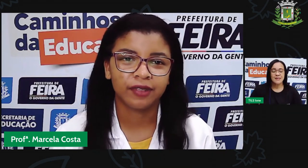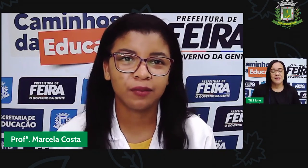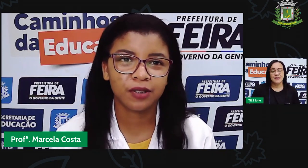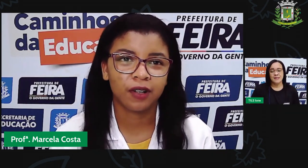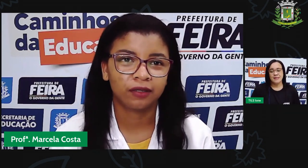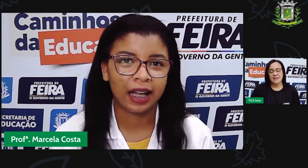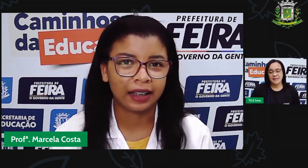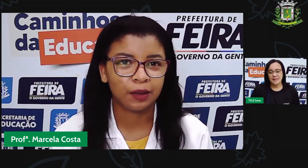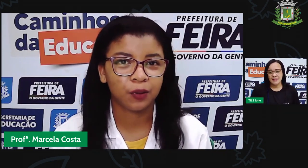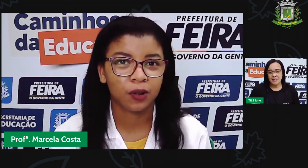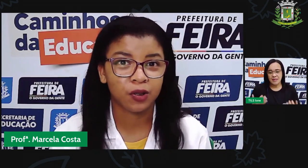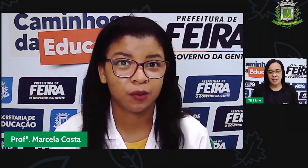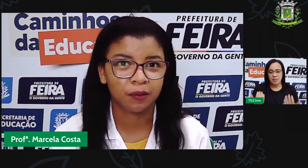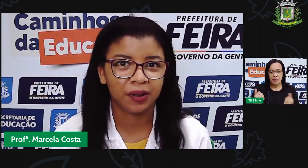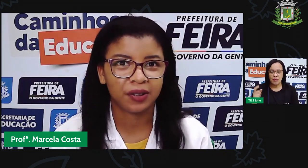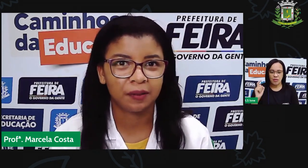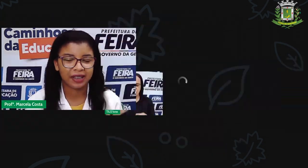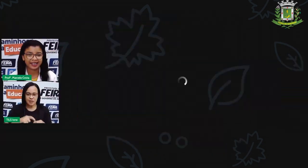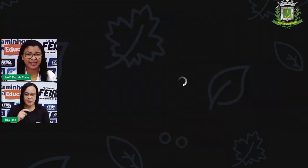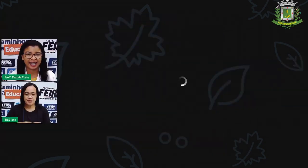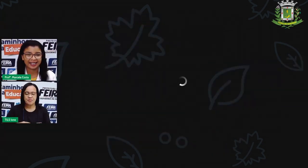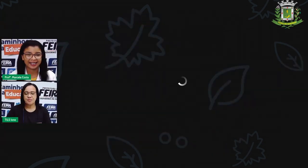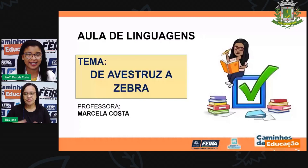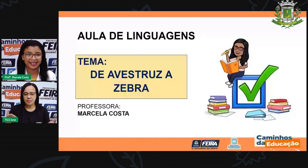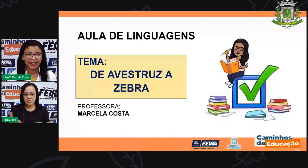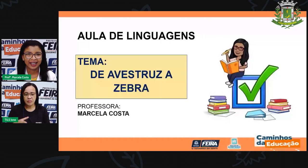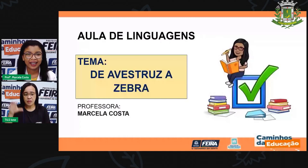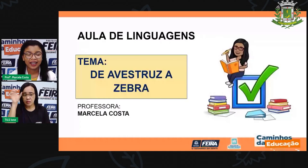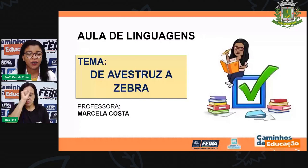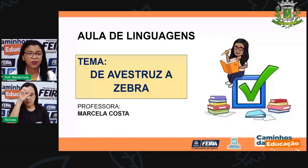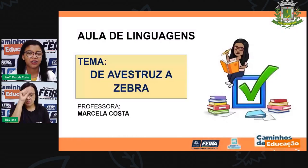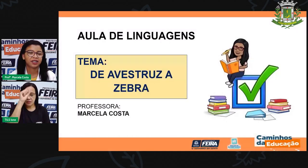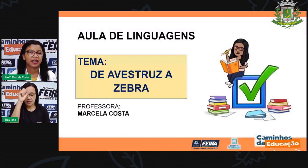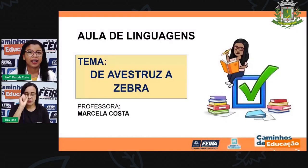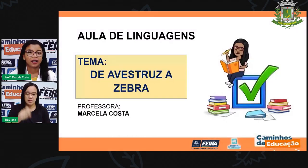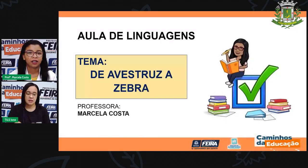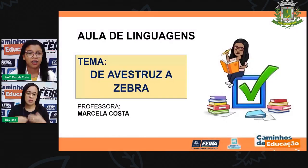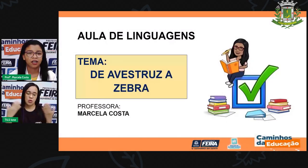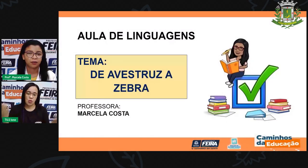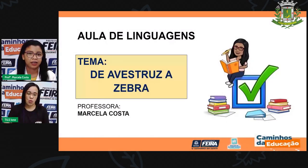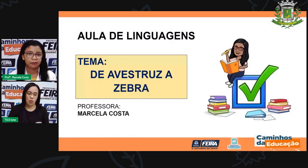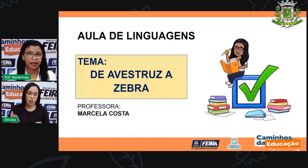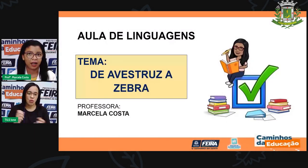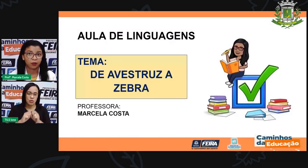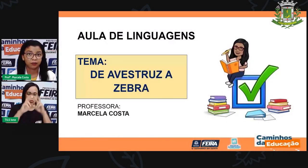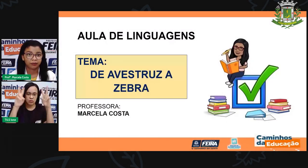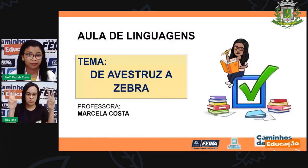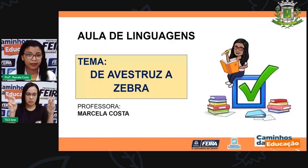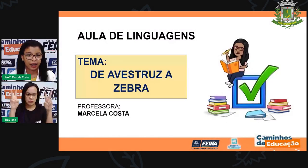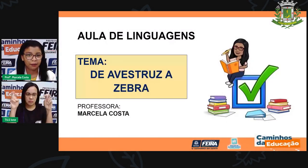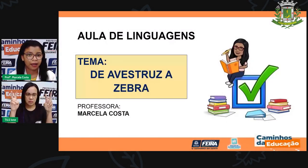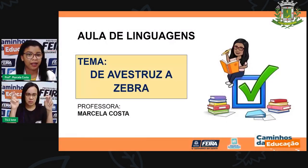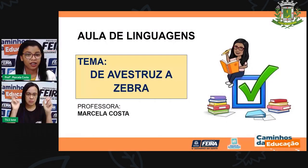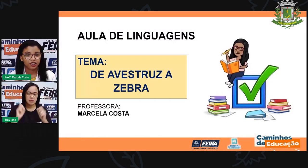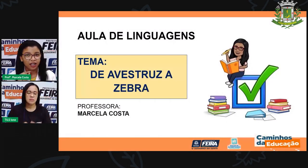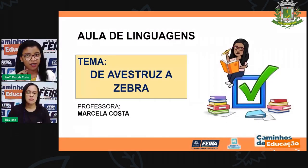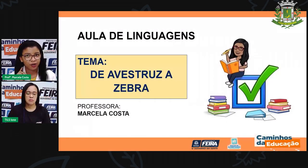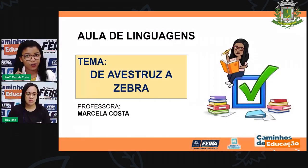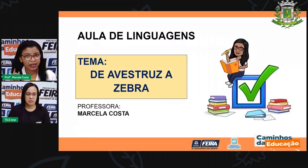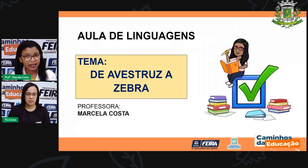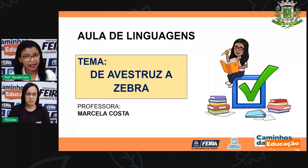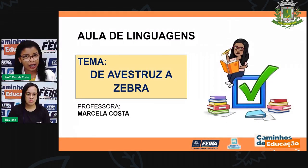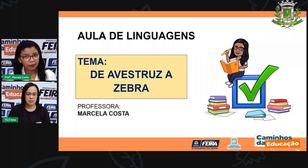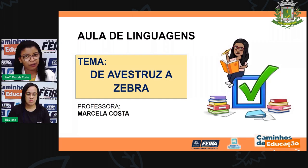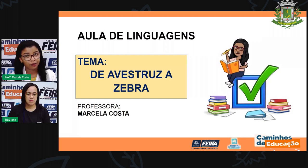Vamos voltar aqui para o nosso momento de aprendizagem. E hoje nós vamos trabalhar com cena de